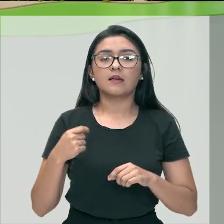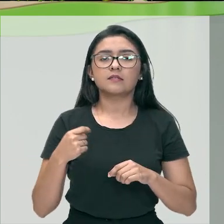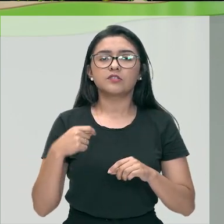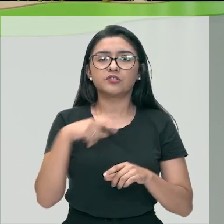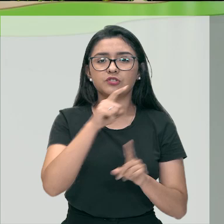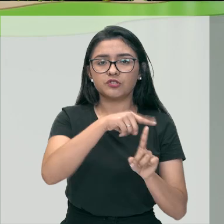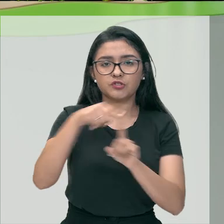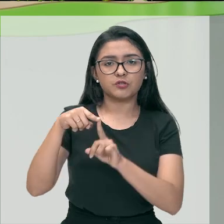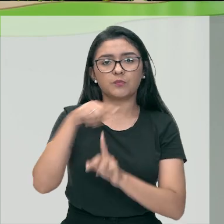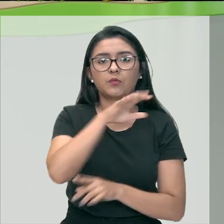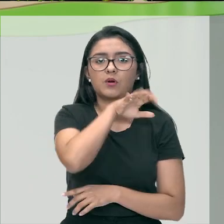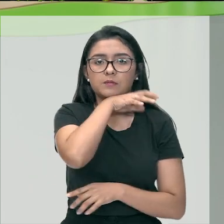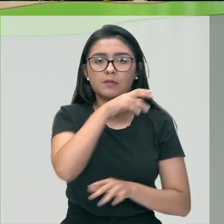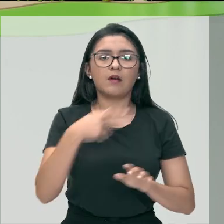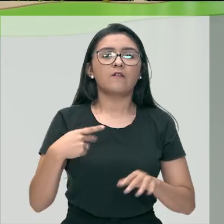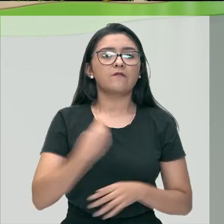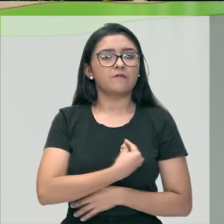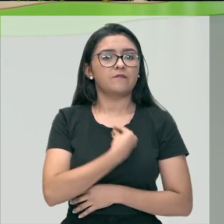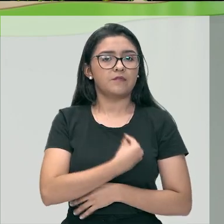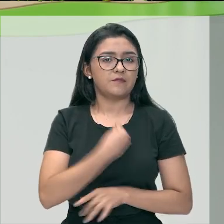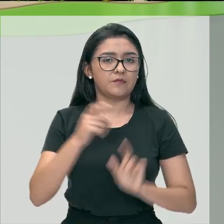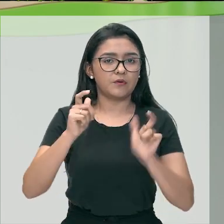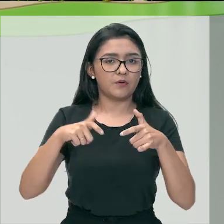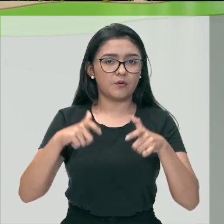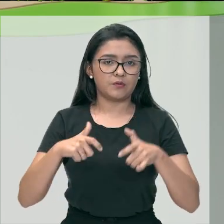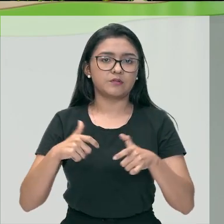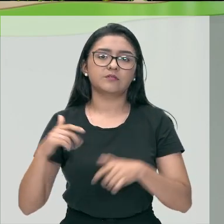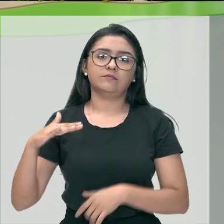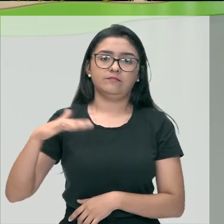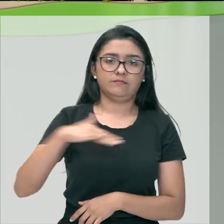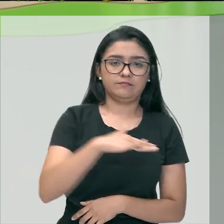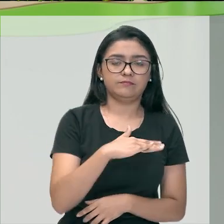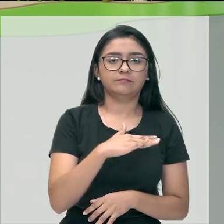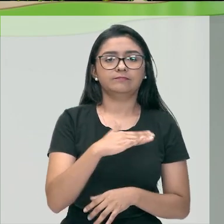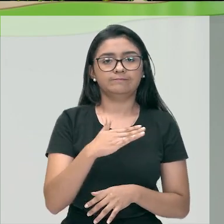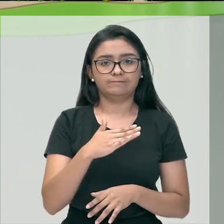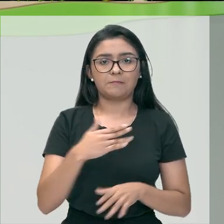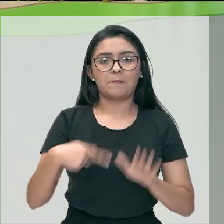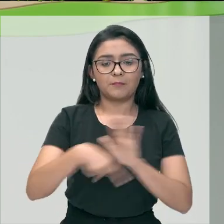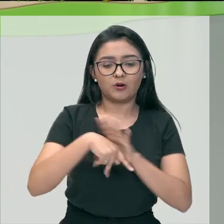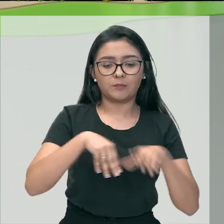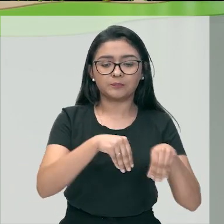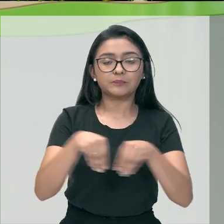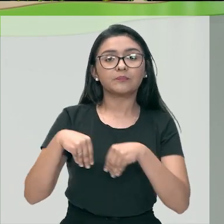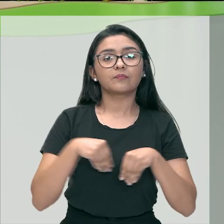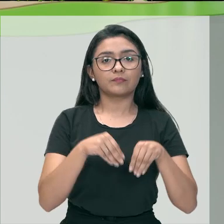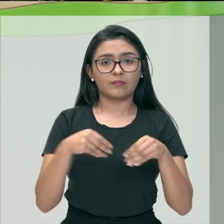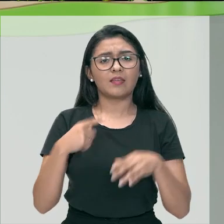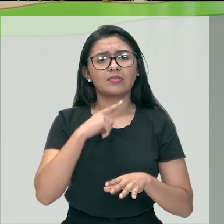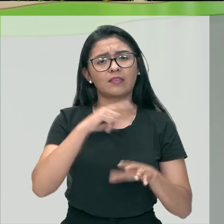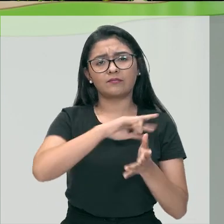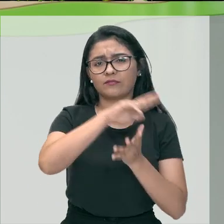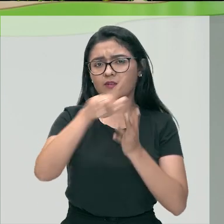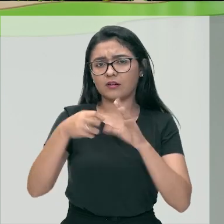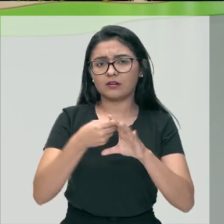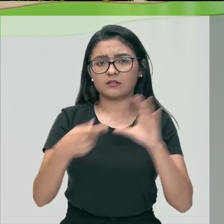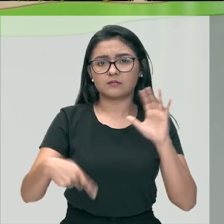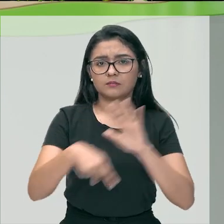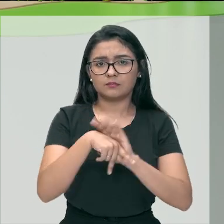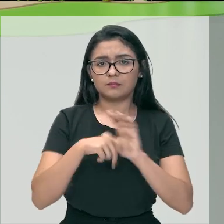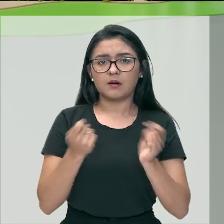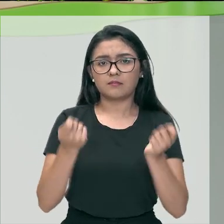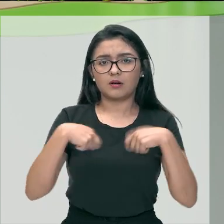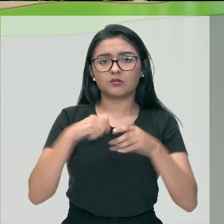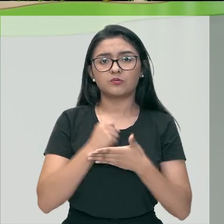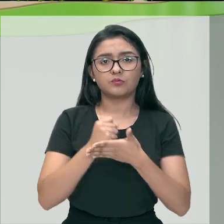mais adaptados para a vida terrestre. Então eles têm algumas séries de características para favorecer ali, para permitir